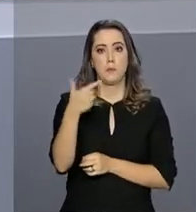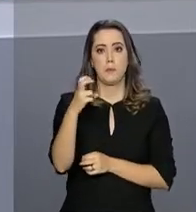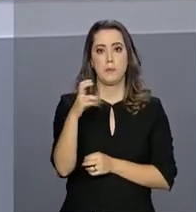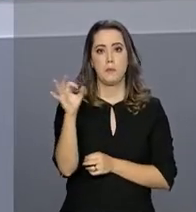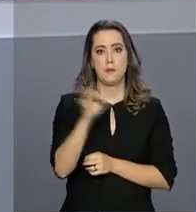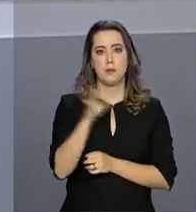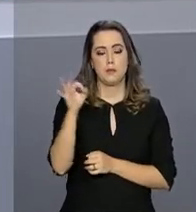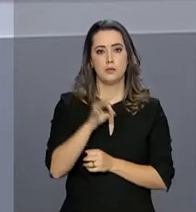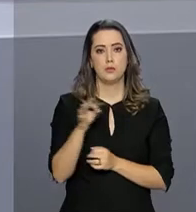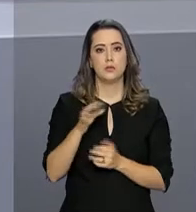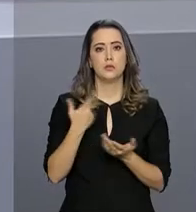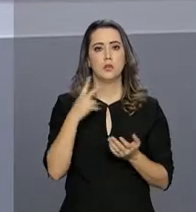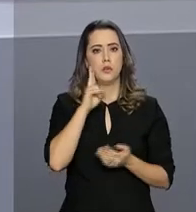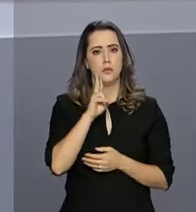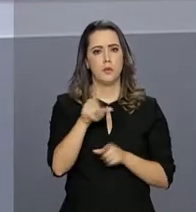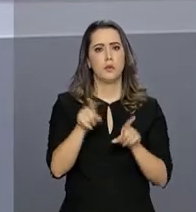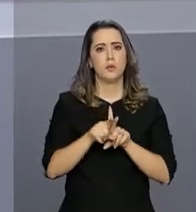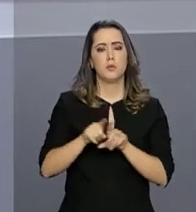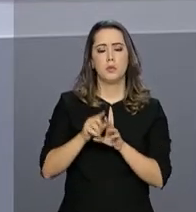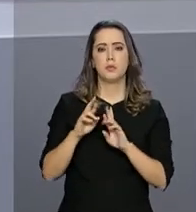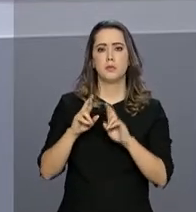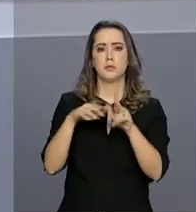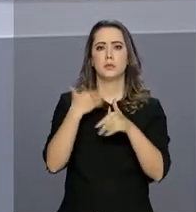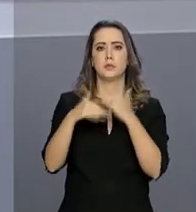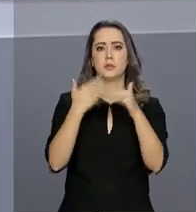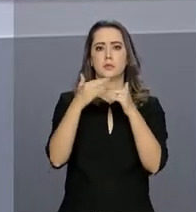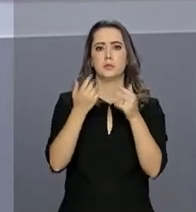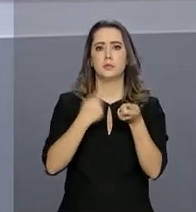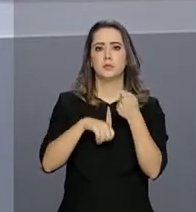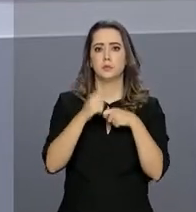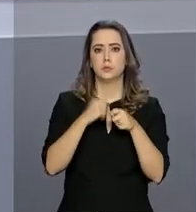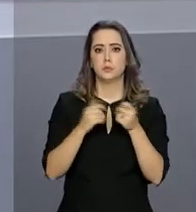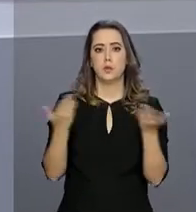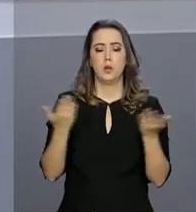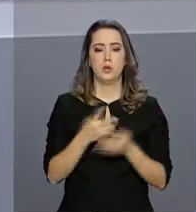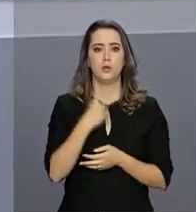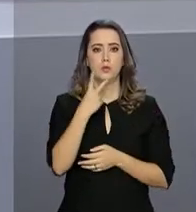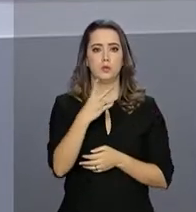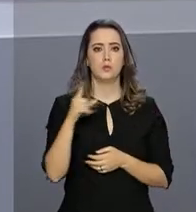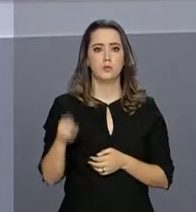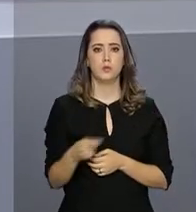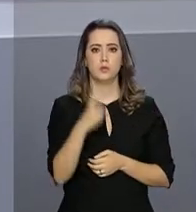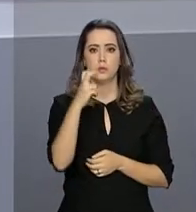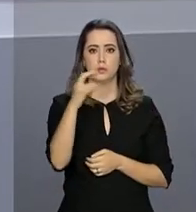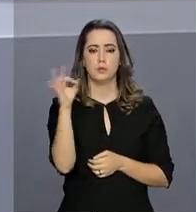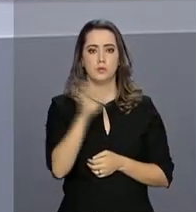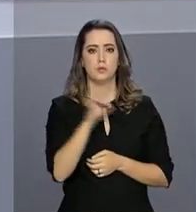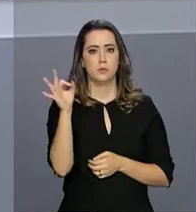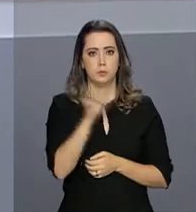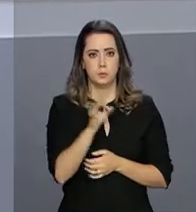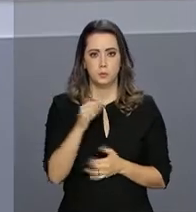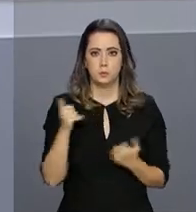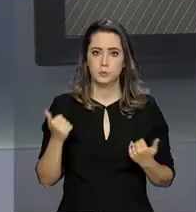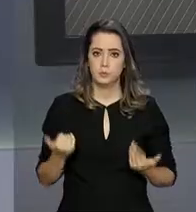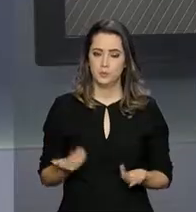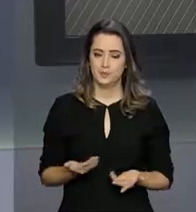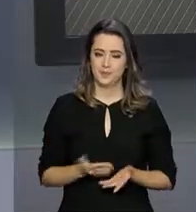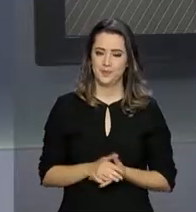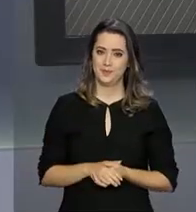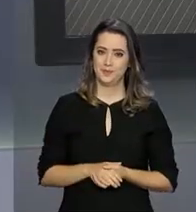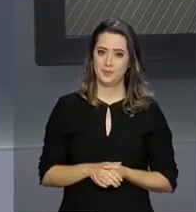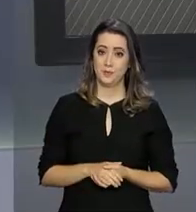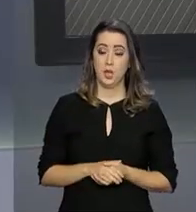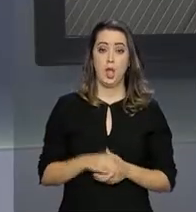cento o mercado revisou também a expectativa de crescimento da economia que passou para dois e meio por cento o